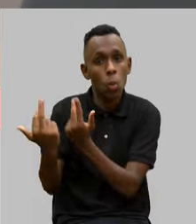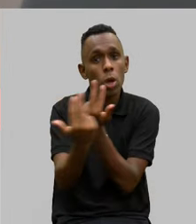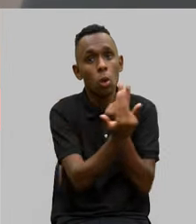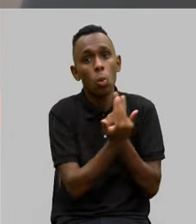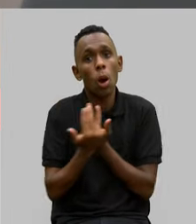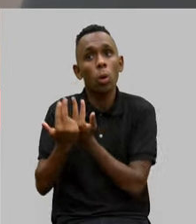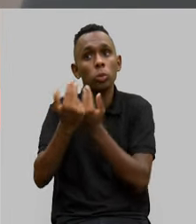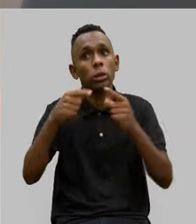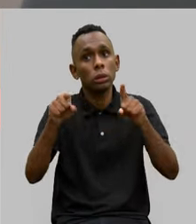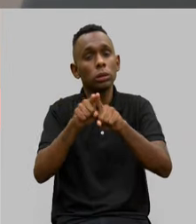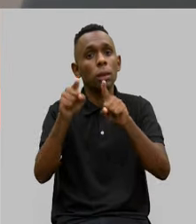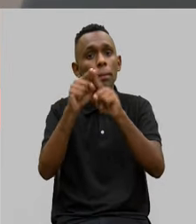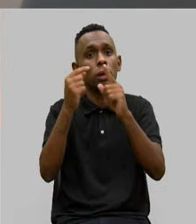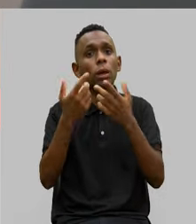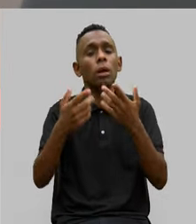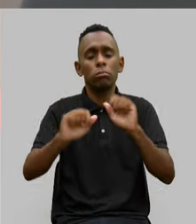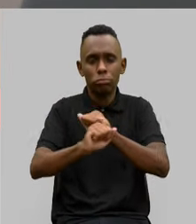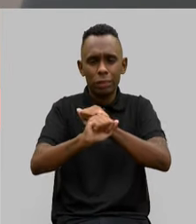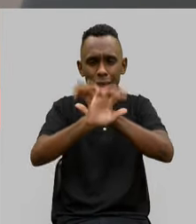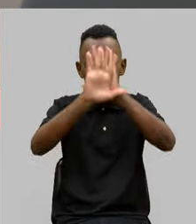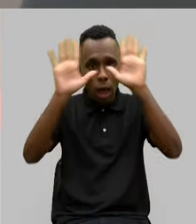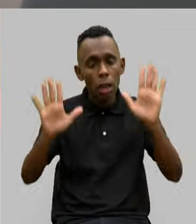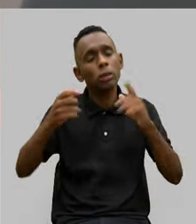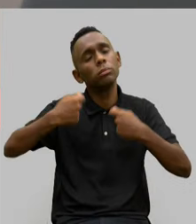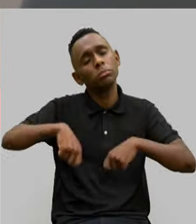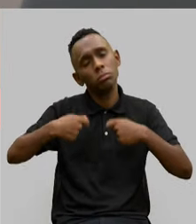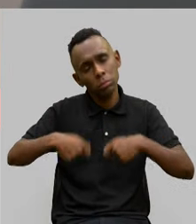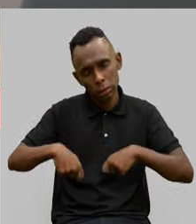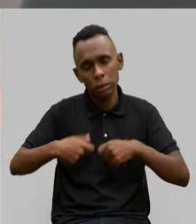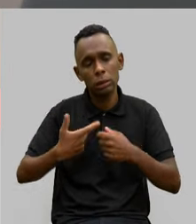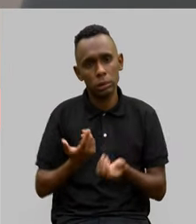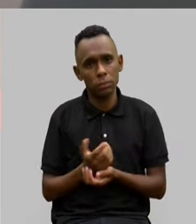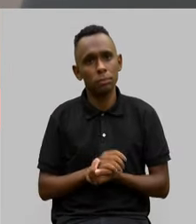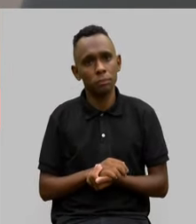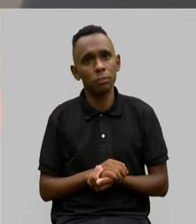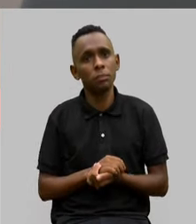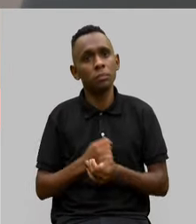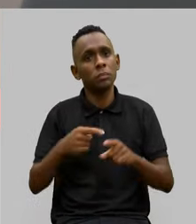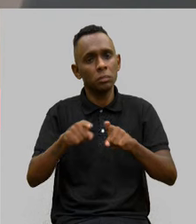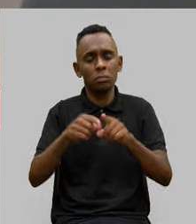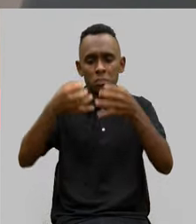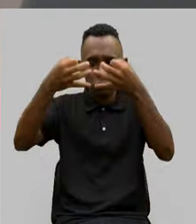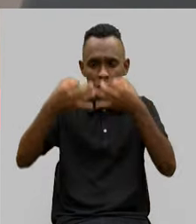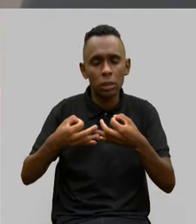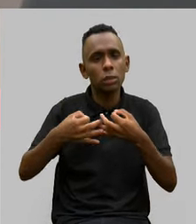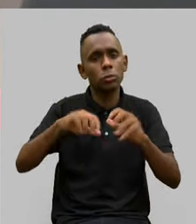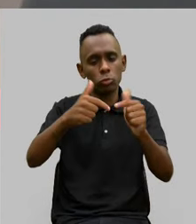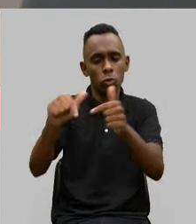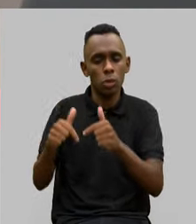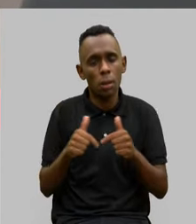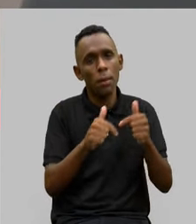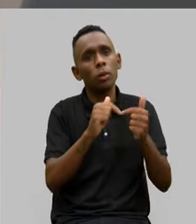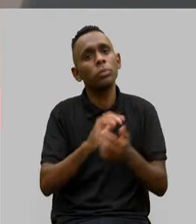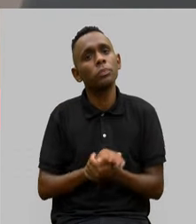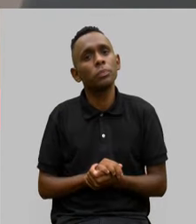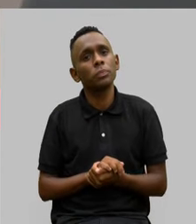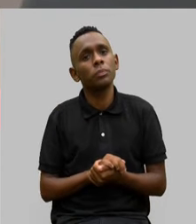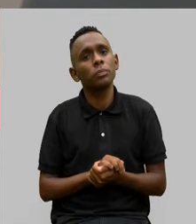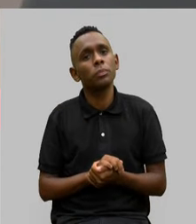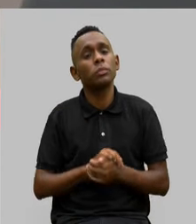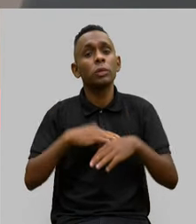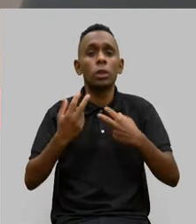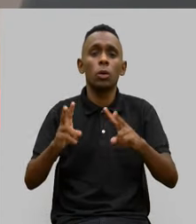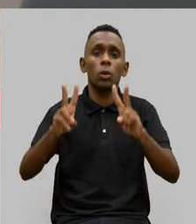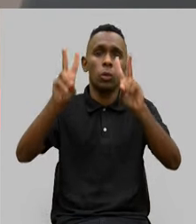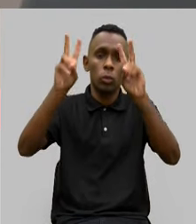máximo de lisura de eh correção nos seus atos eh sobre o tema